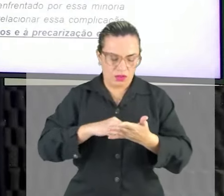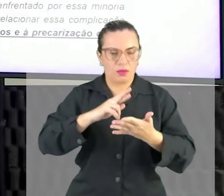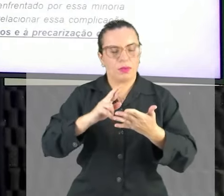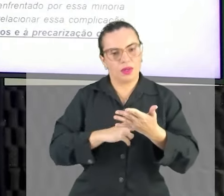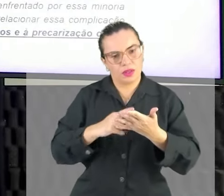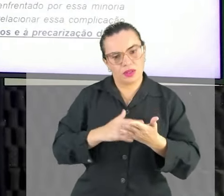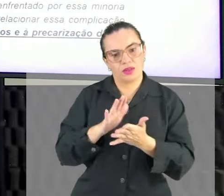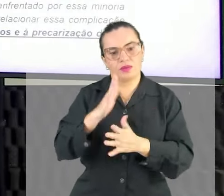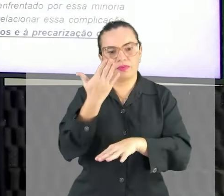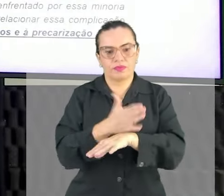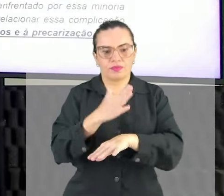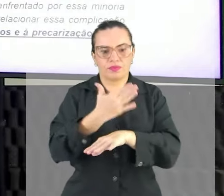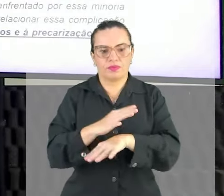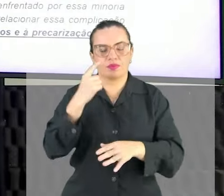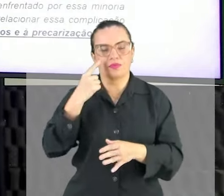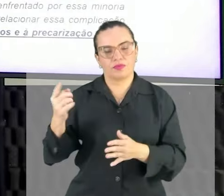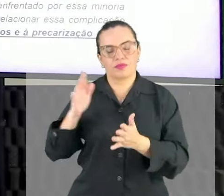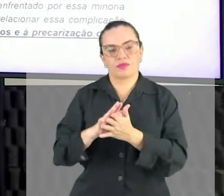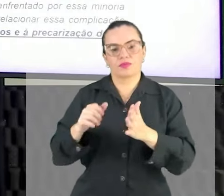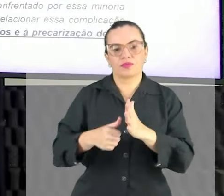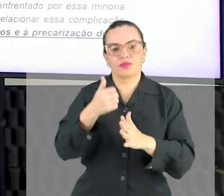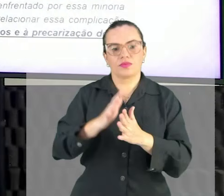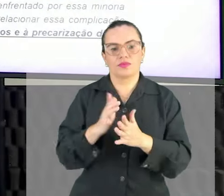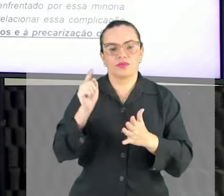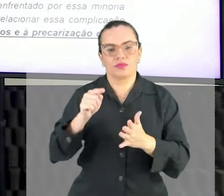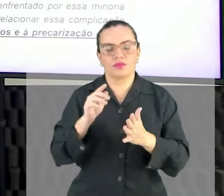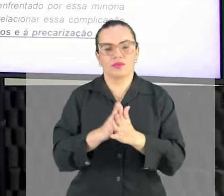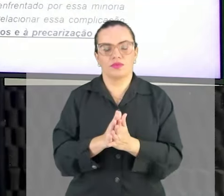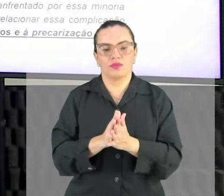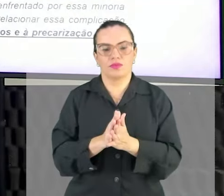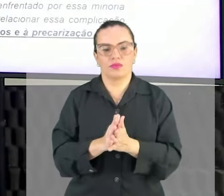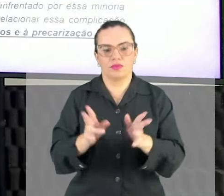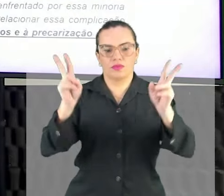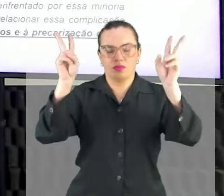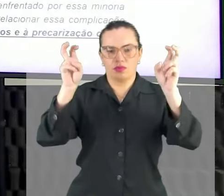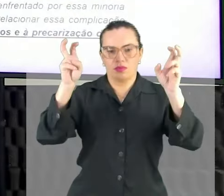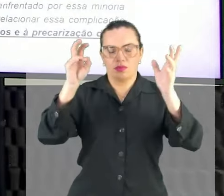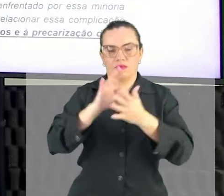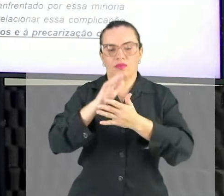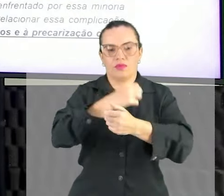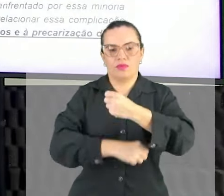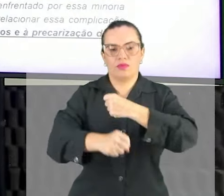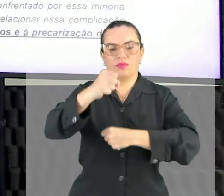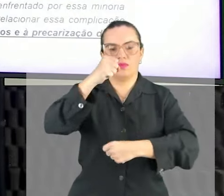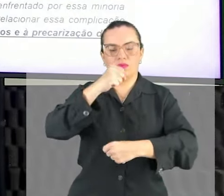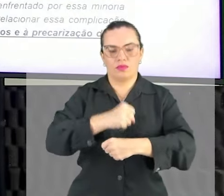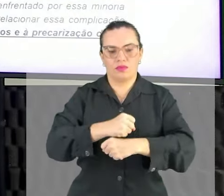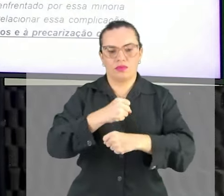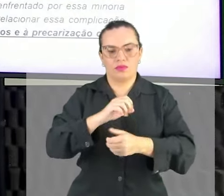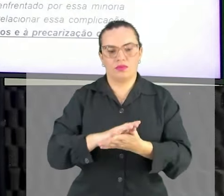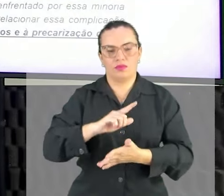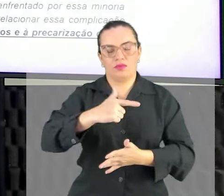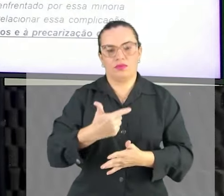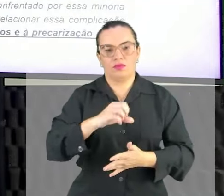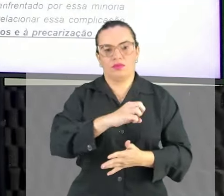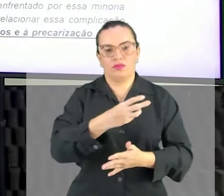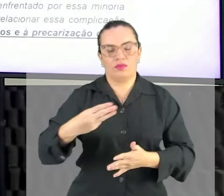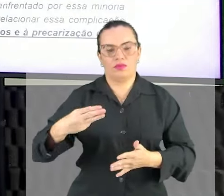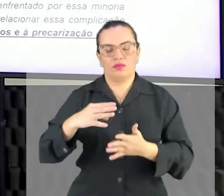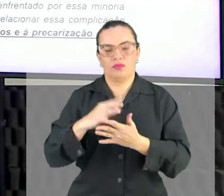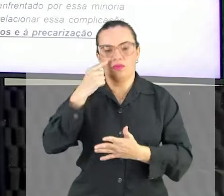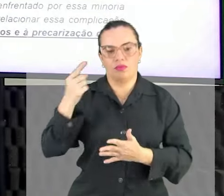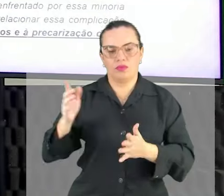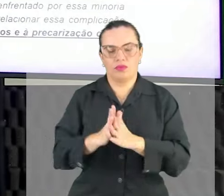Primeiramente, o tema do ano passado prezava, né, levava em conta